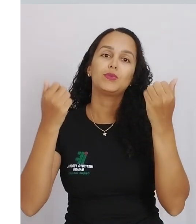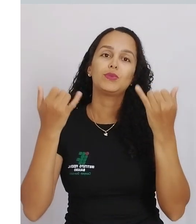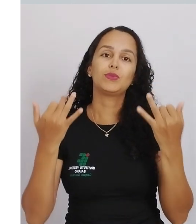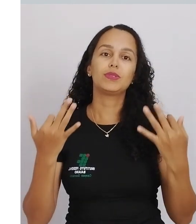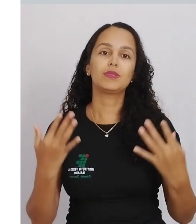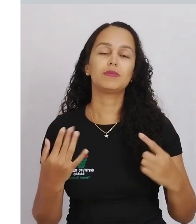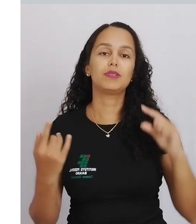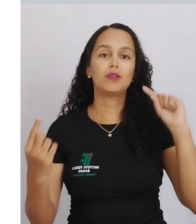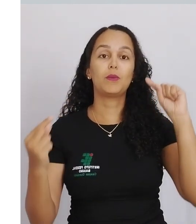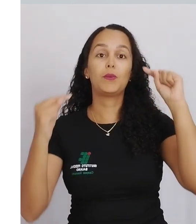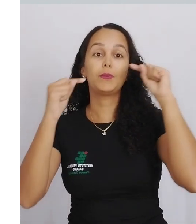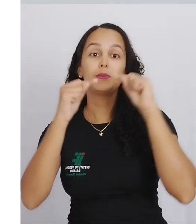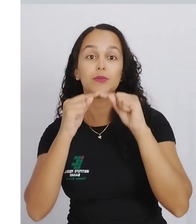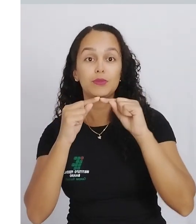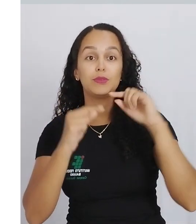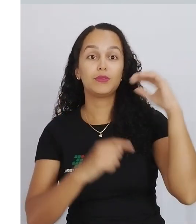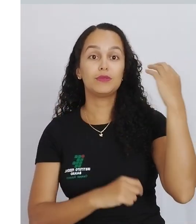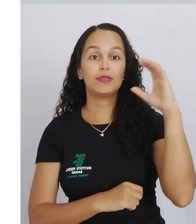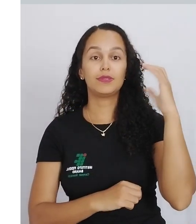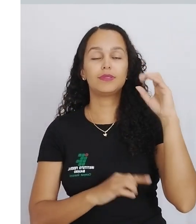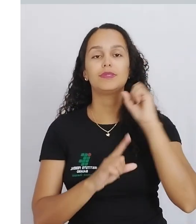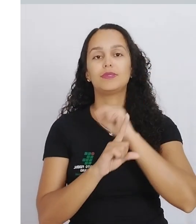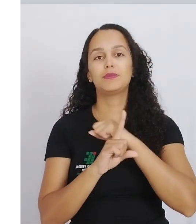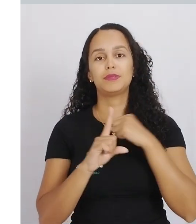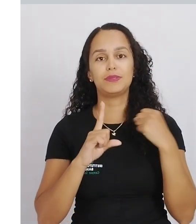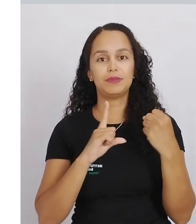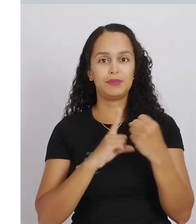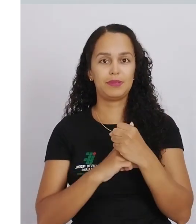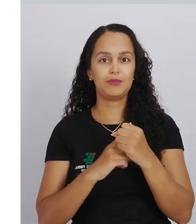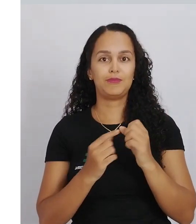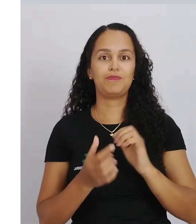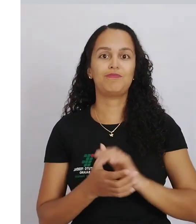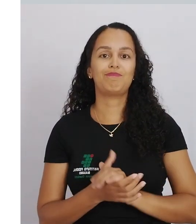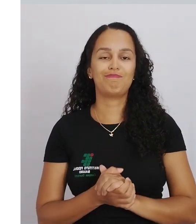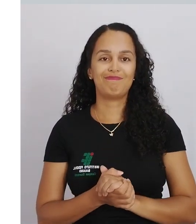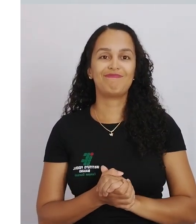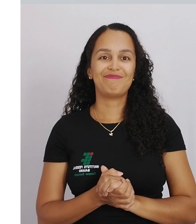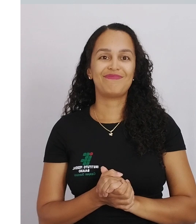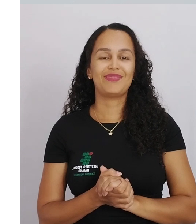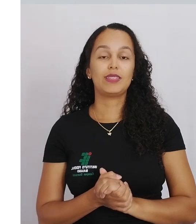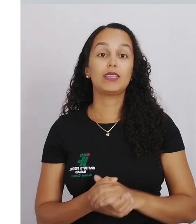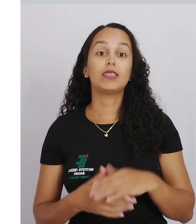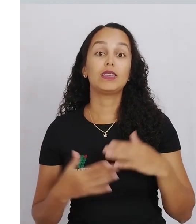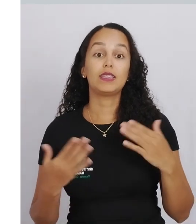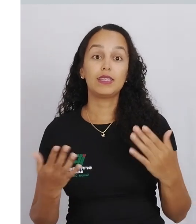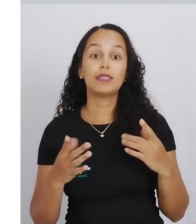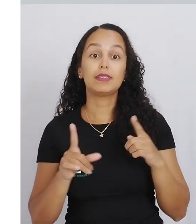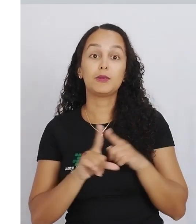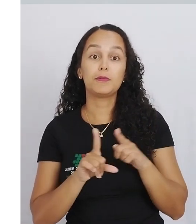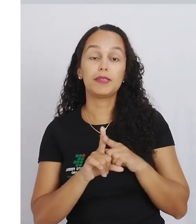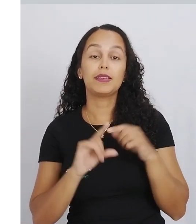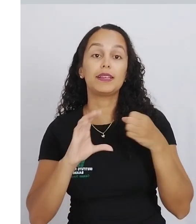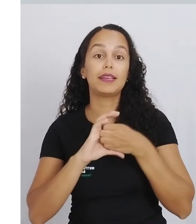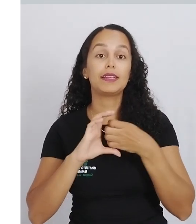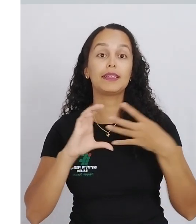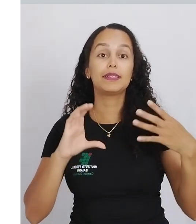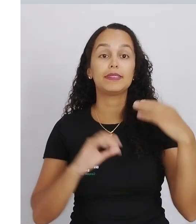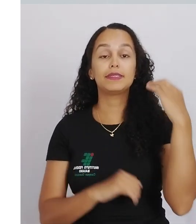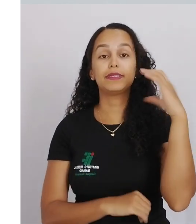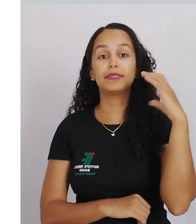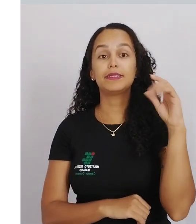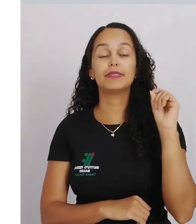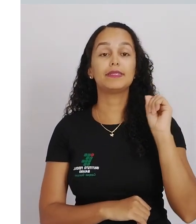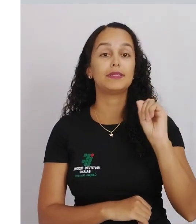faz, né? Qual o papel dela para a sociedade. E um dos adjetivos da ciência é nada mais do que